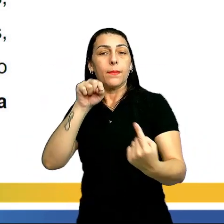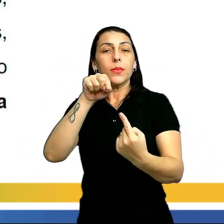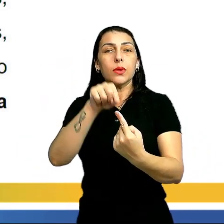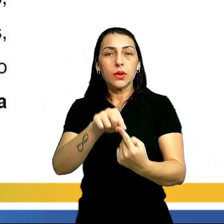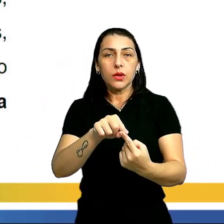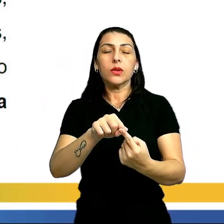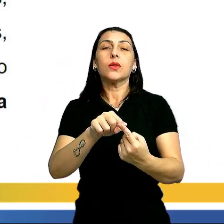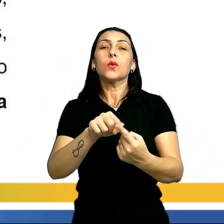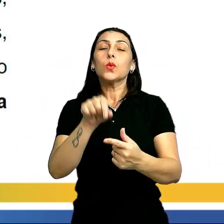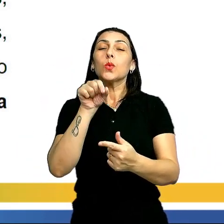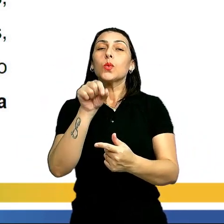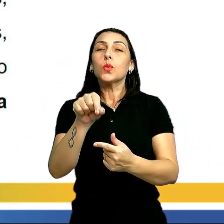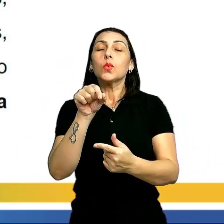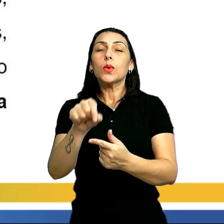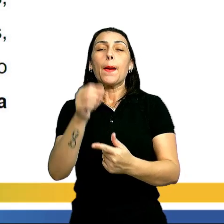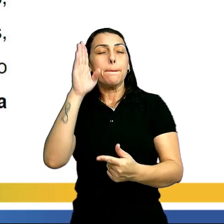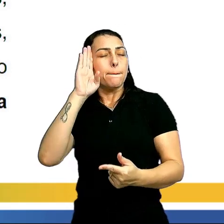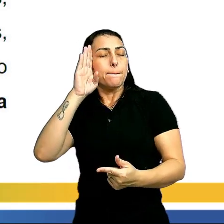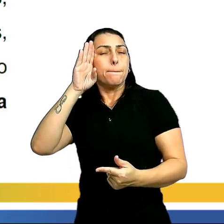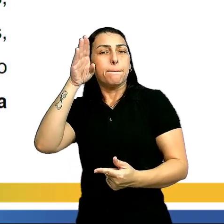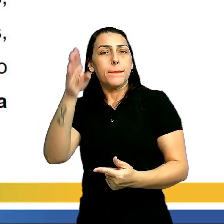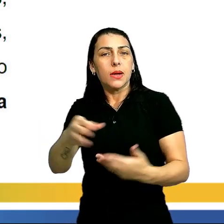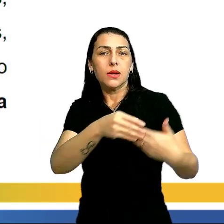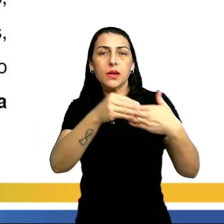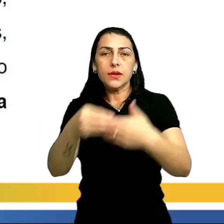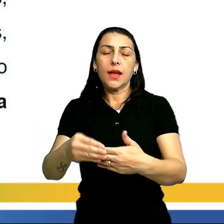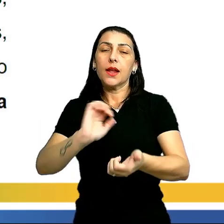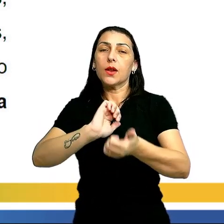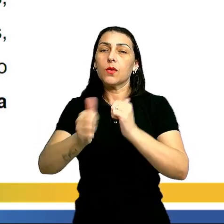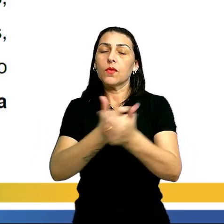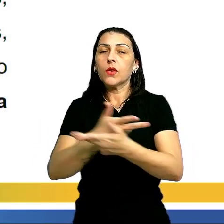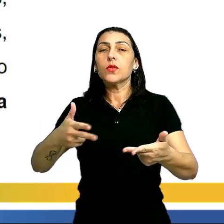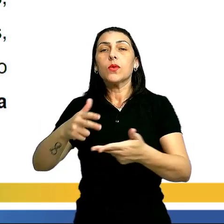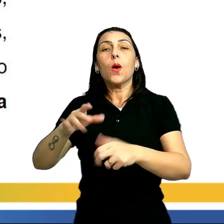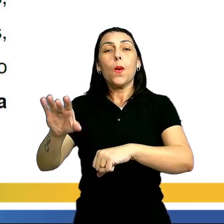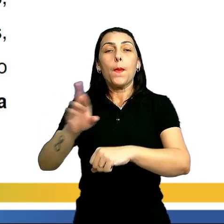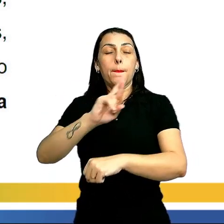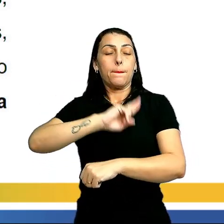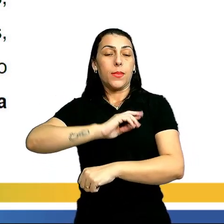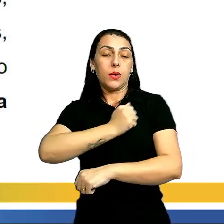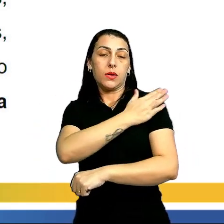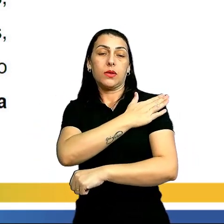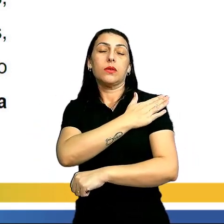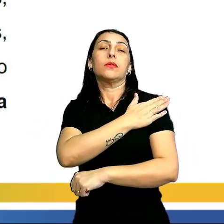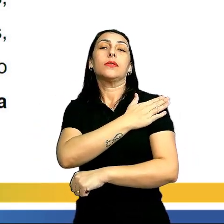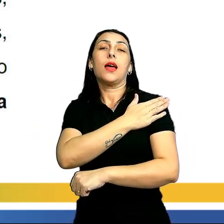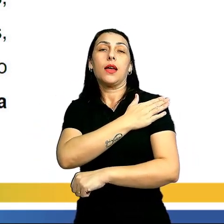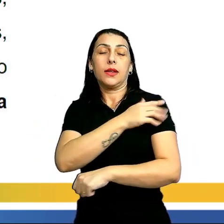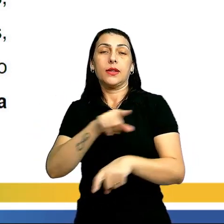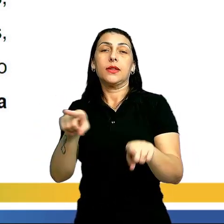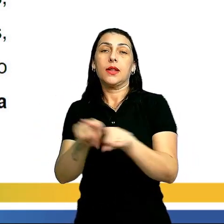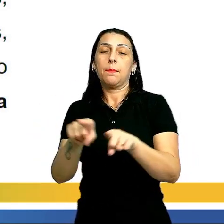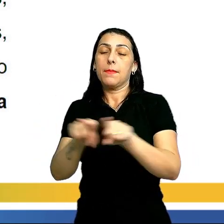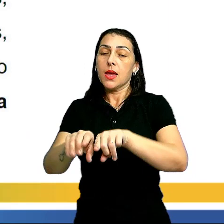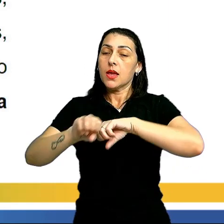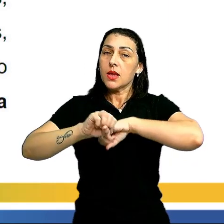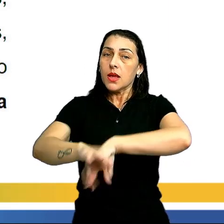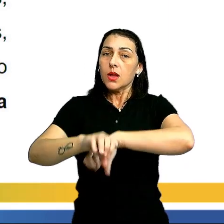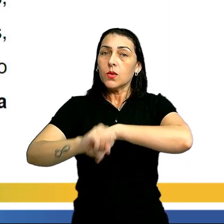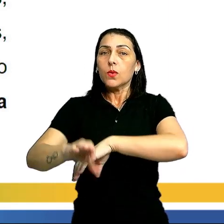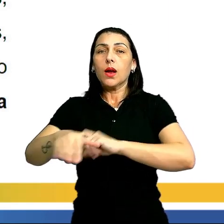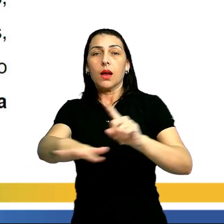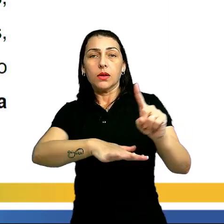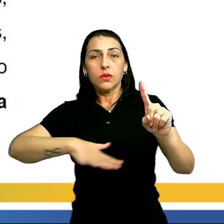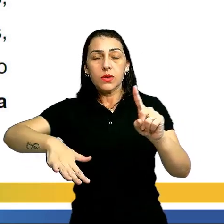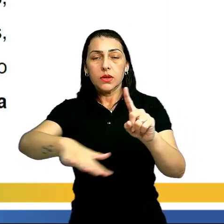de problematizar, principalmente no futebol, o preconceito racial e disciplinar a sociedade. Então,